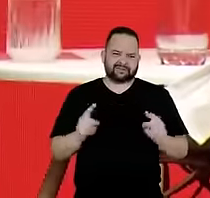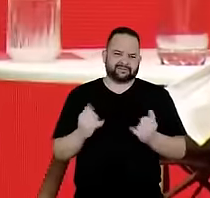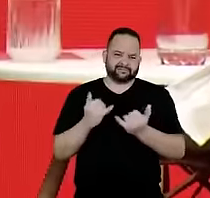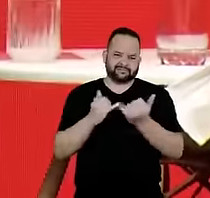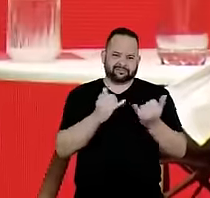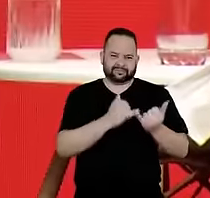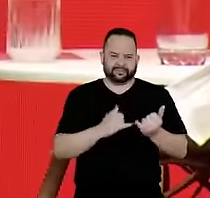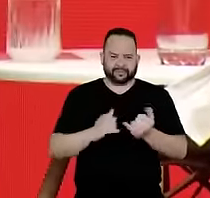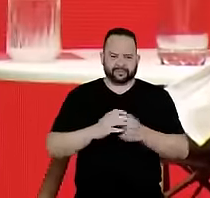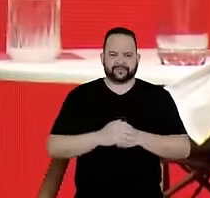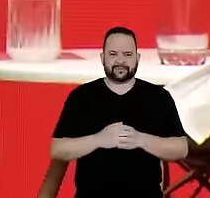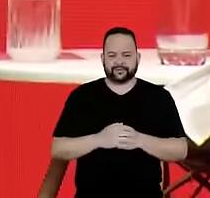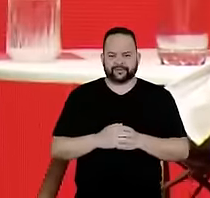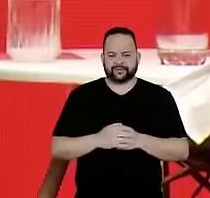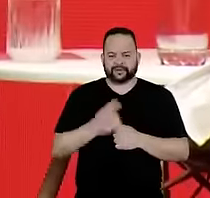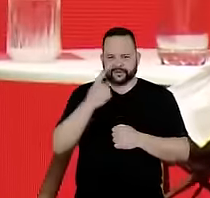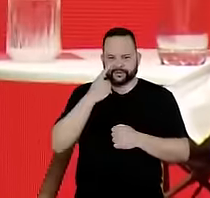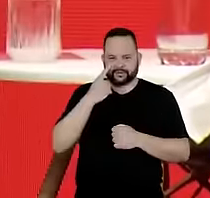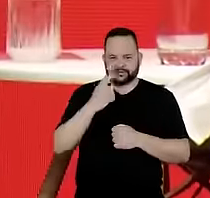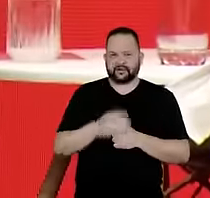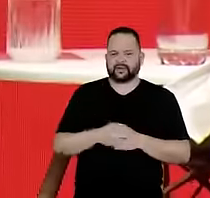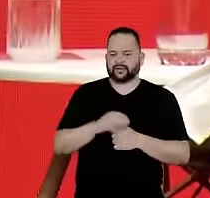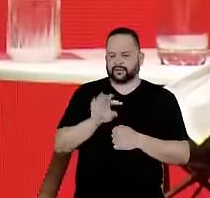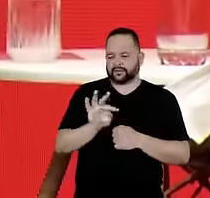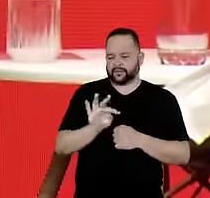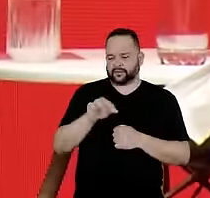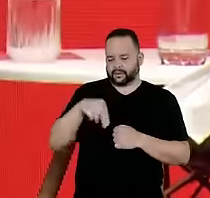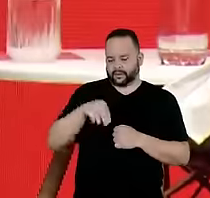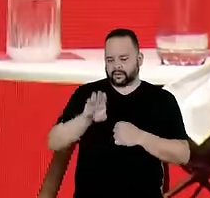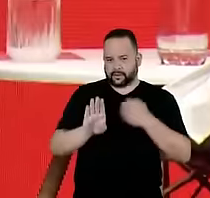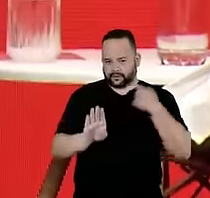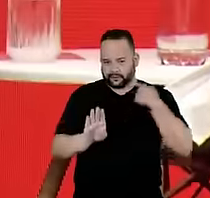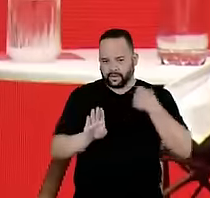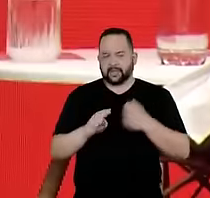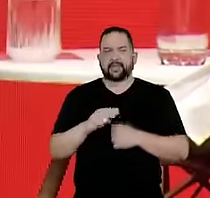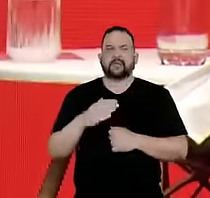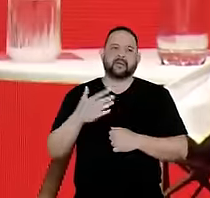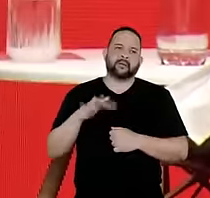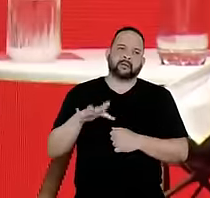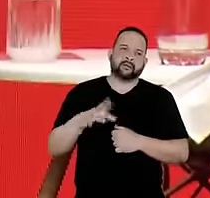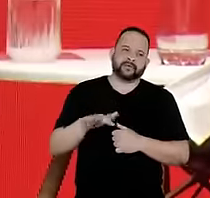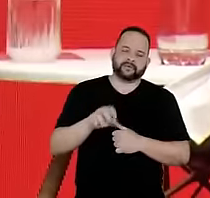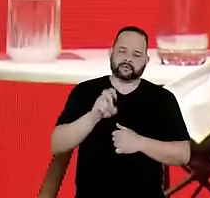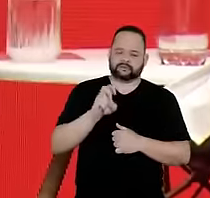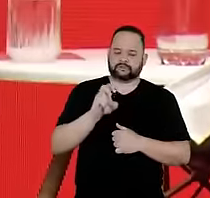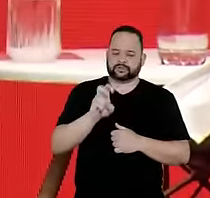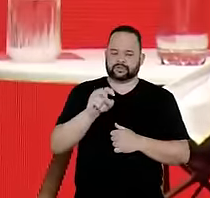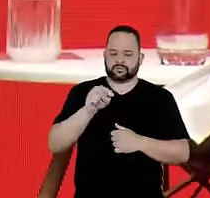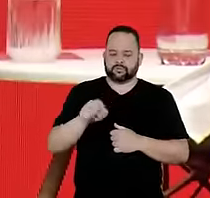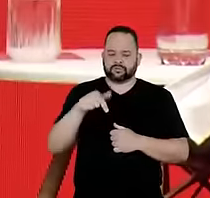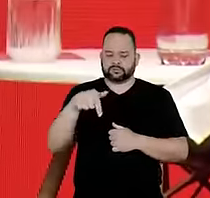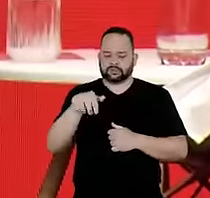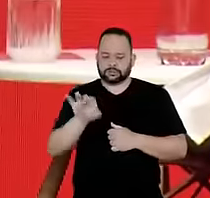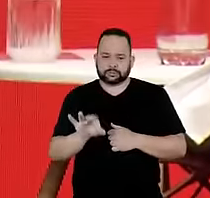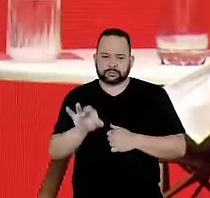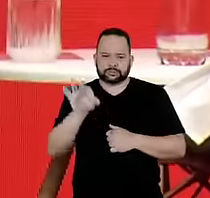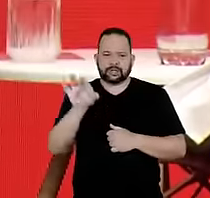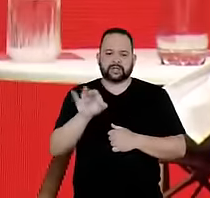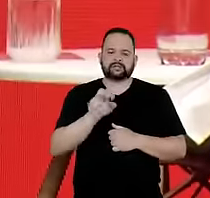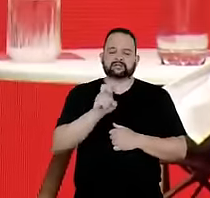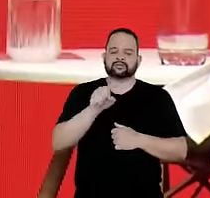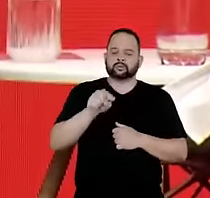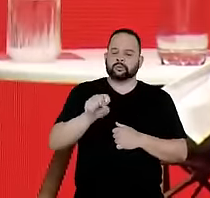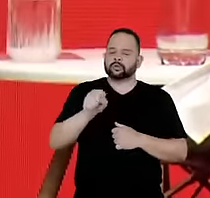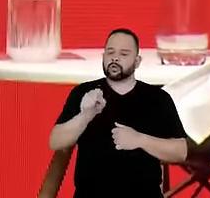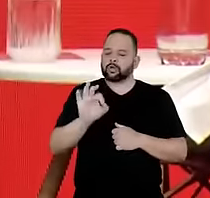ntnb aqui que tá por volta de 5.7 5.8 eh vai ser mais ou